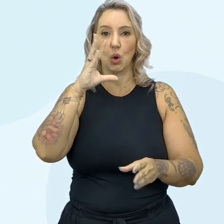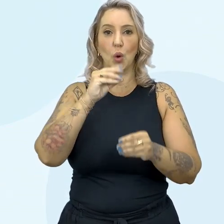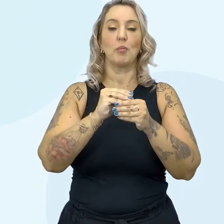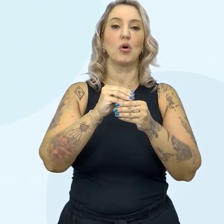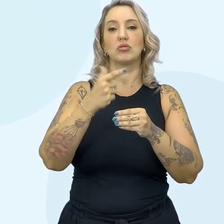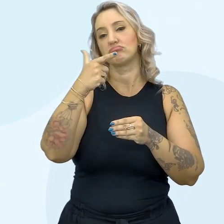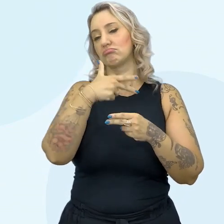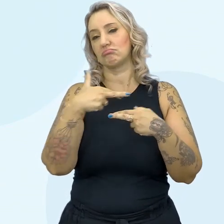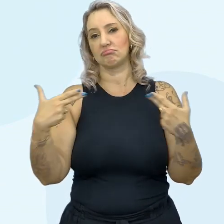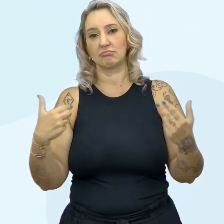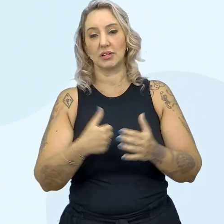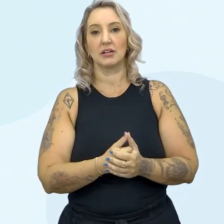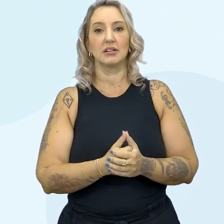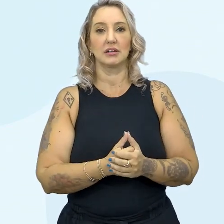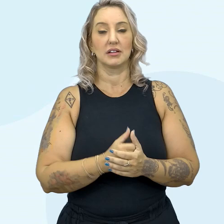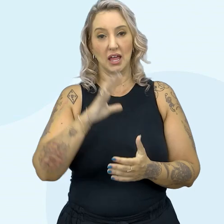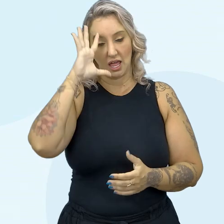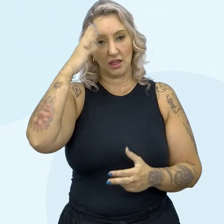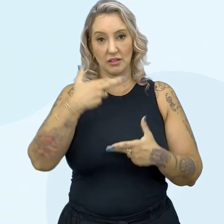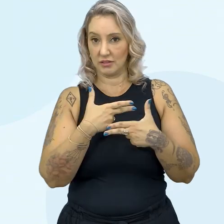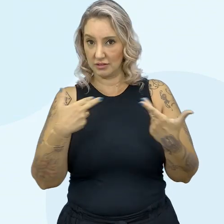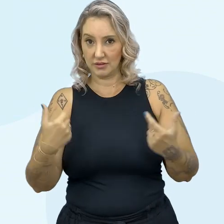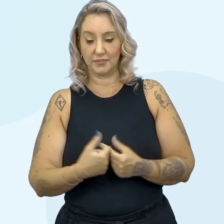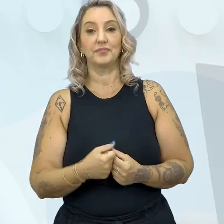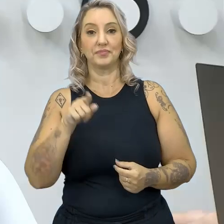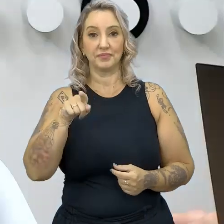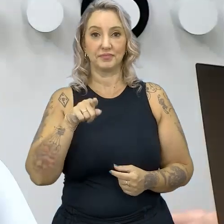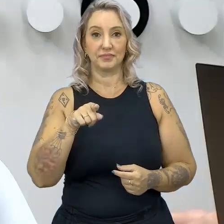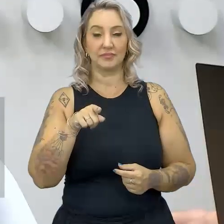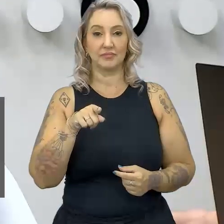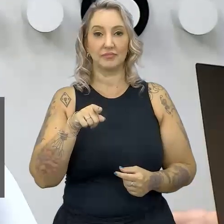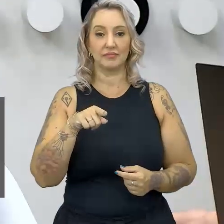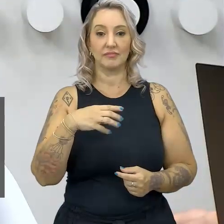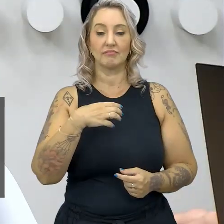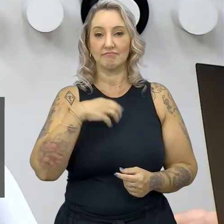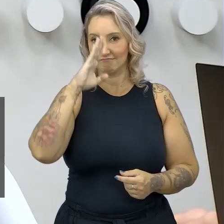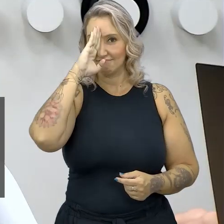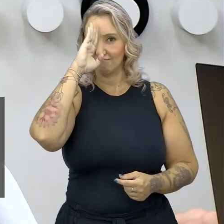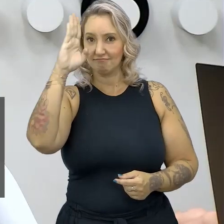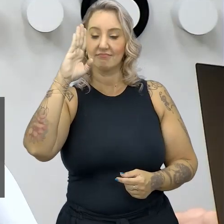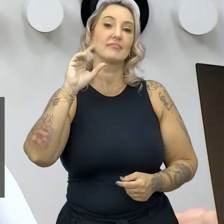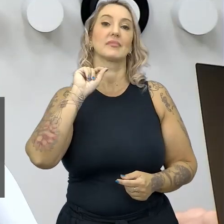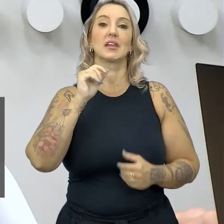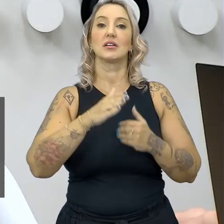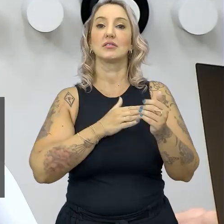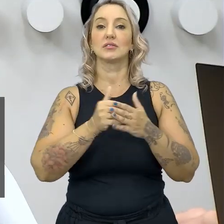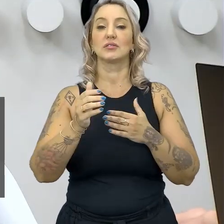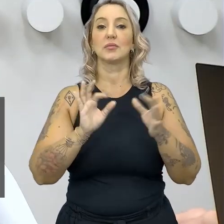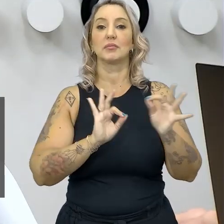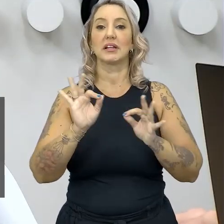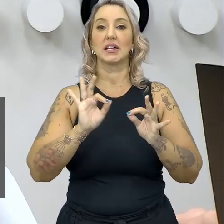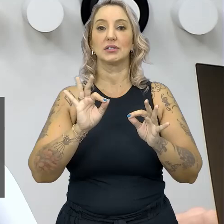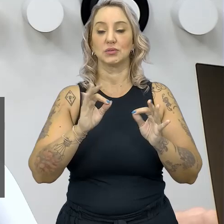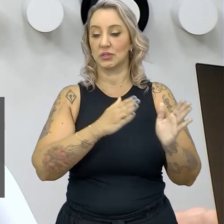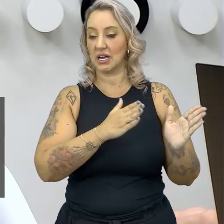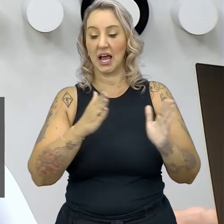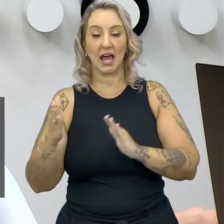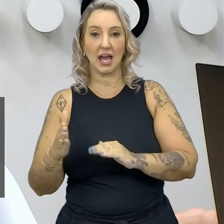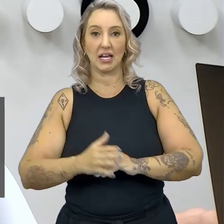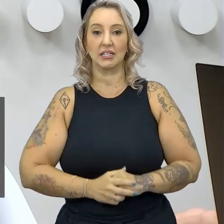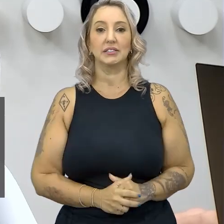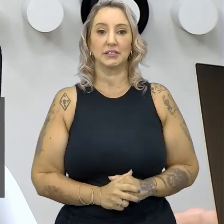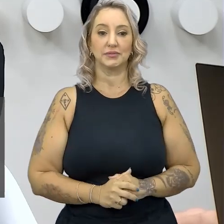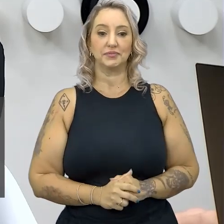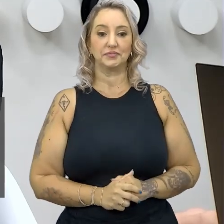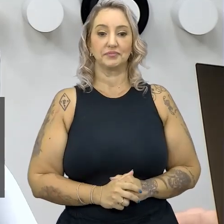entre outros, para tomar decisões. Esse acho que é um dos principais aí para qualquer plano de carreira, né, Renan,